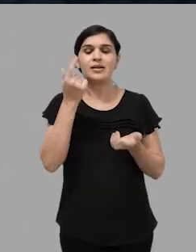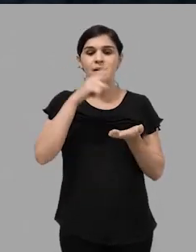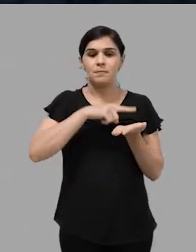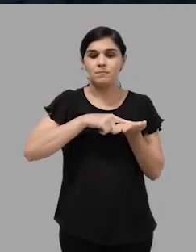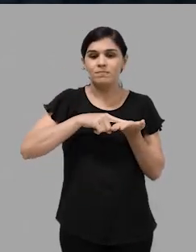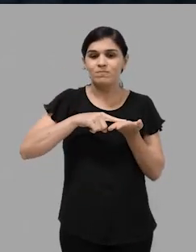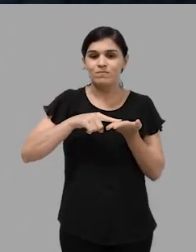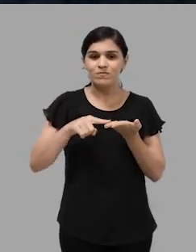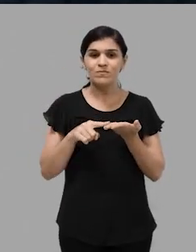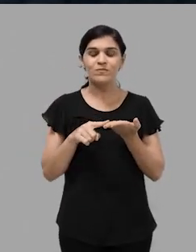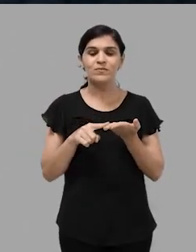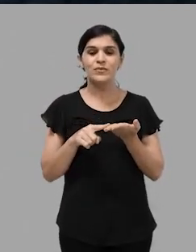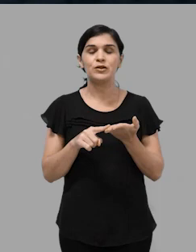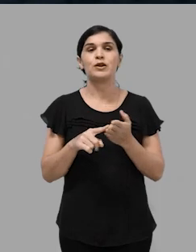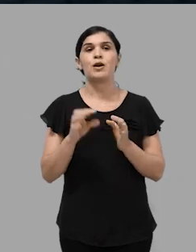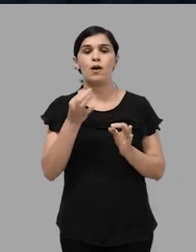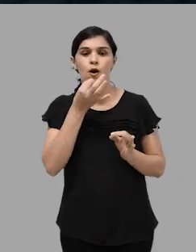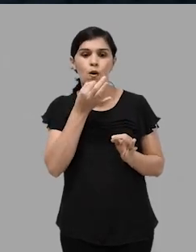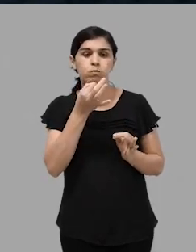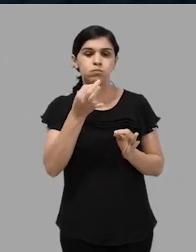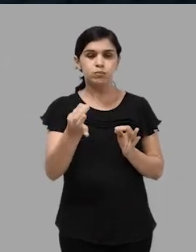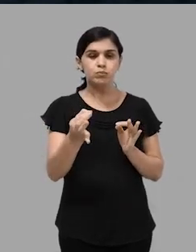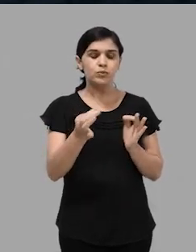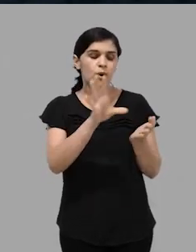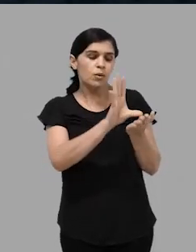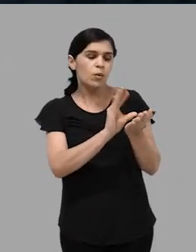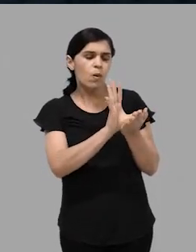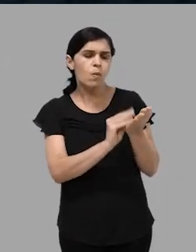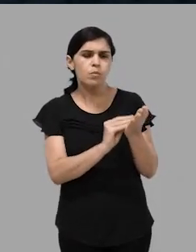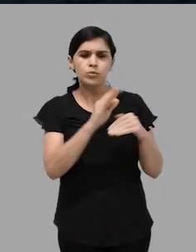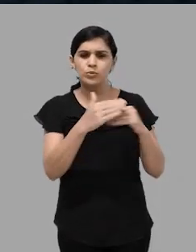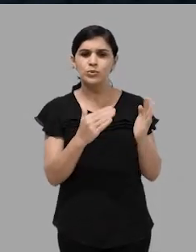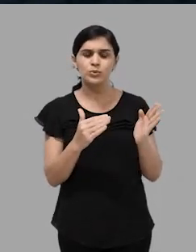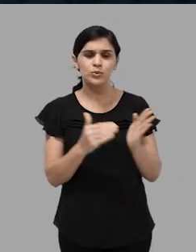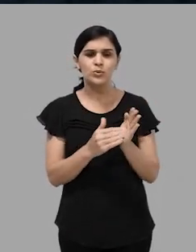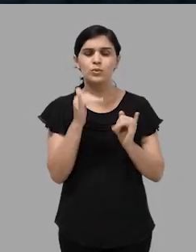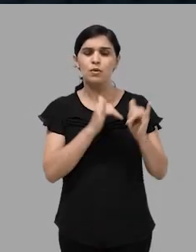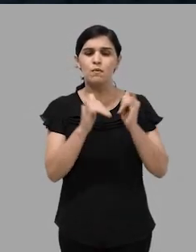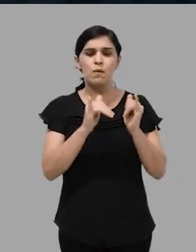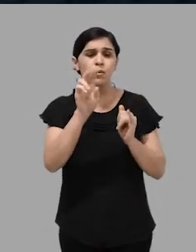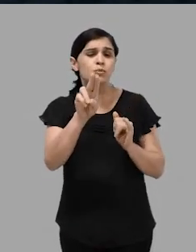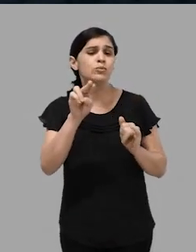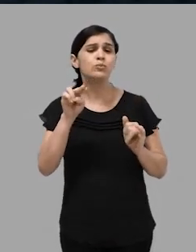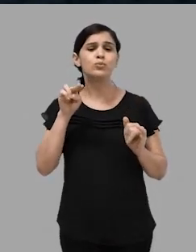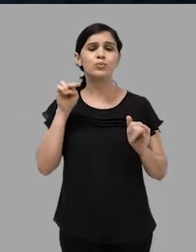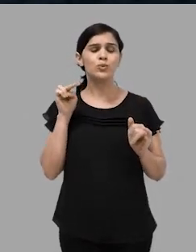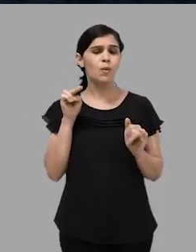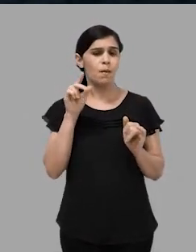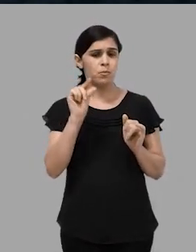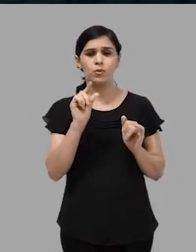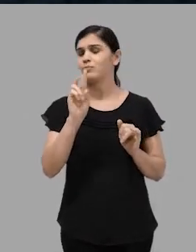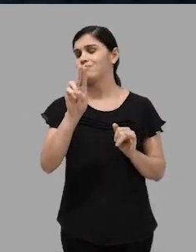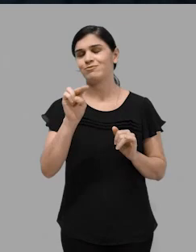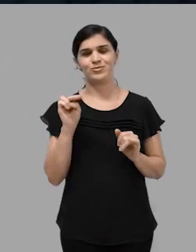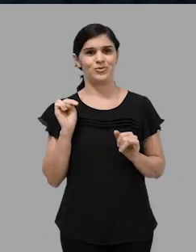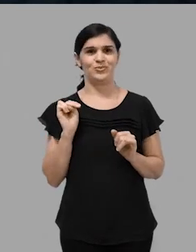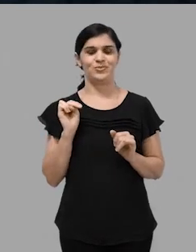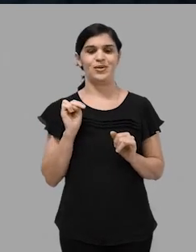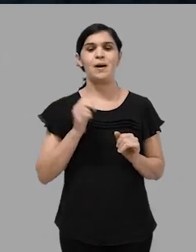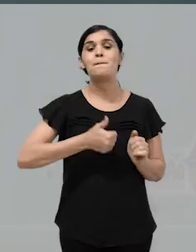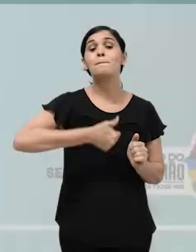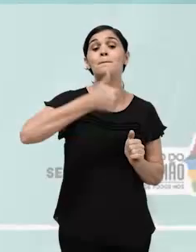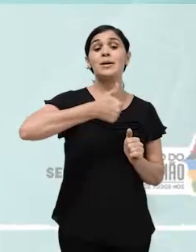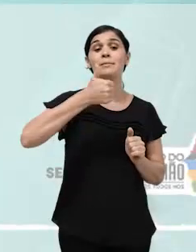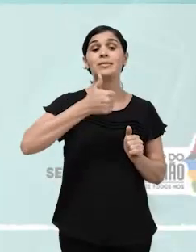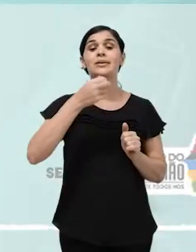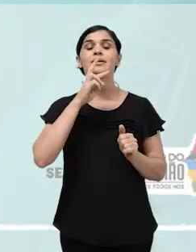anota aí as observações, porque informação nunca é demais, ok? Vamos para a primeira questão? Acompanha aí.